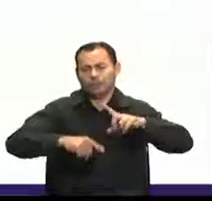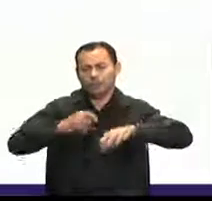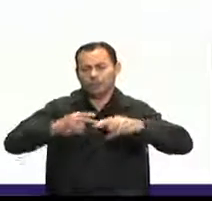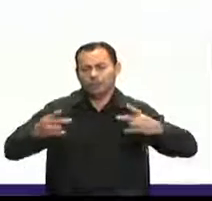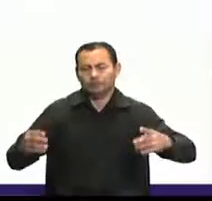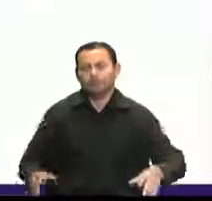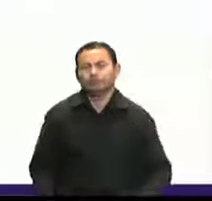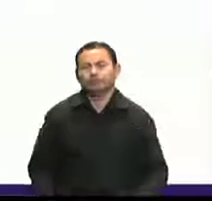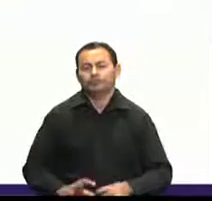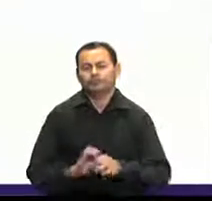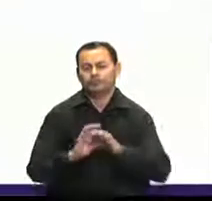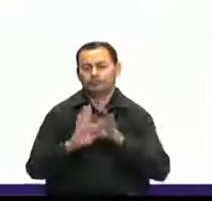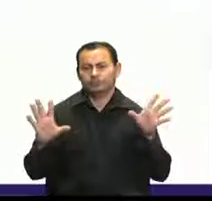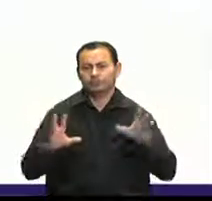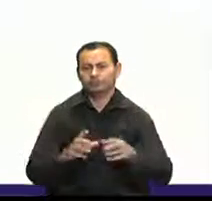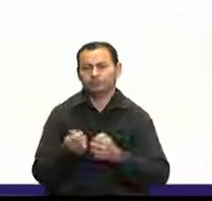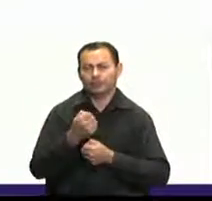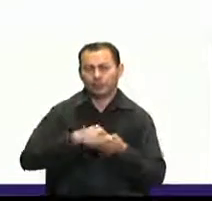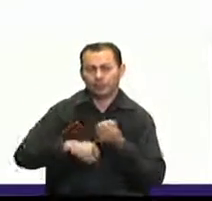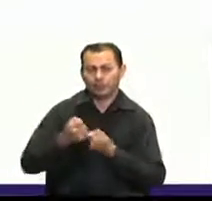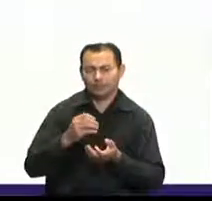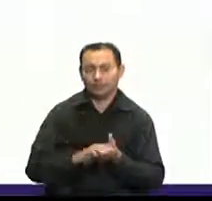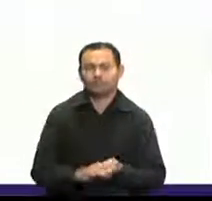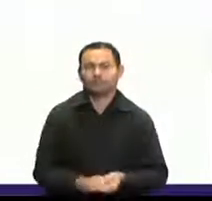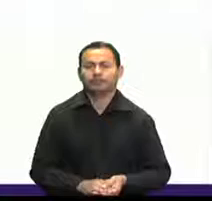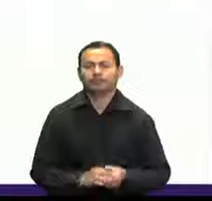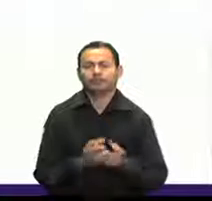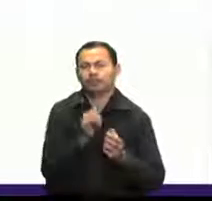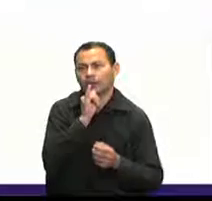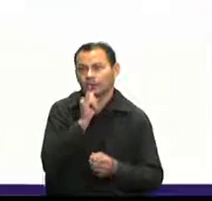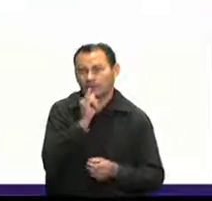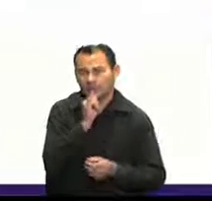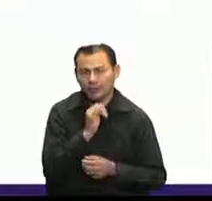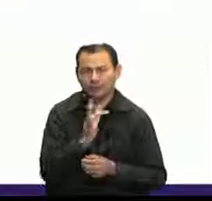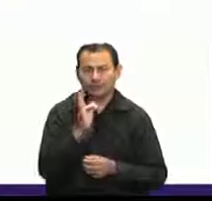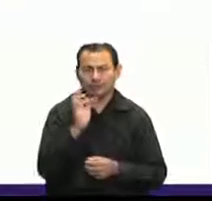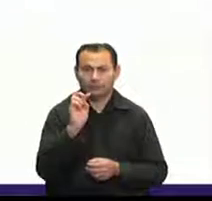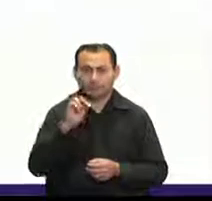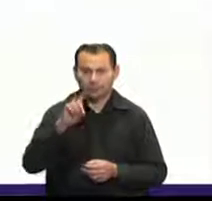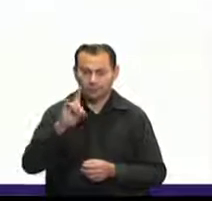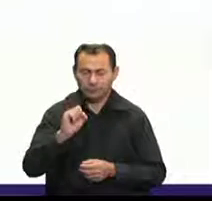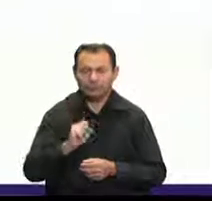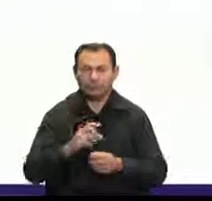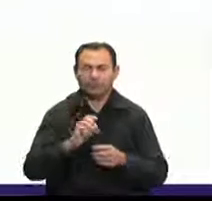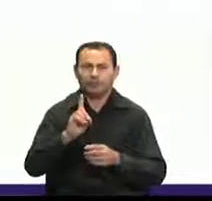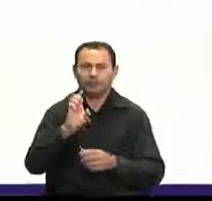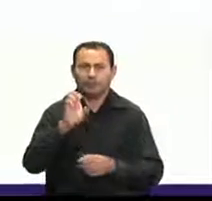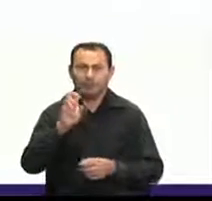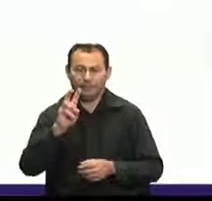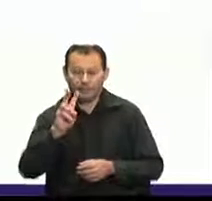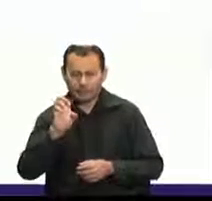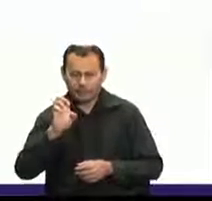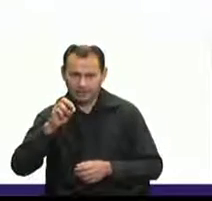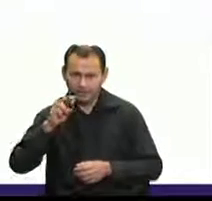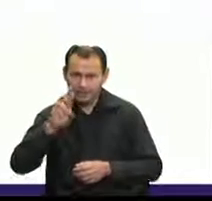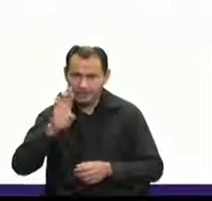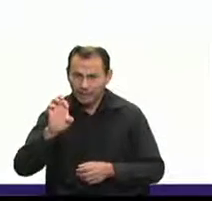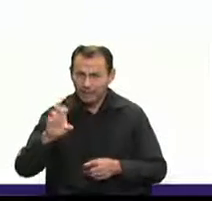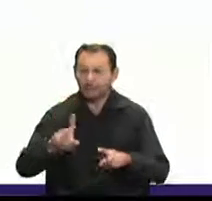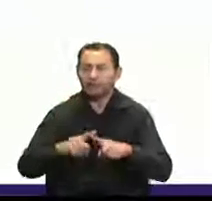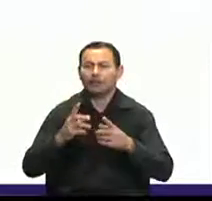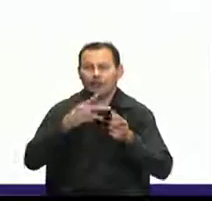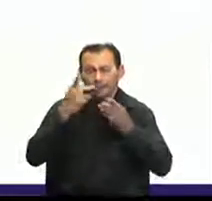são disponíveis para serem negociados como por exemplo o fundo de investimentos debêntures que a gente ainda vai falar